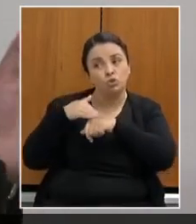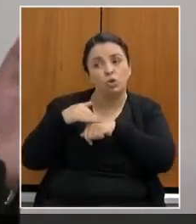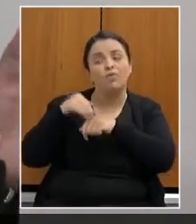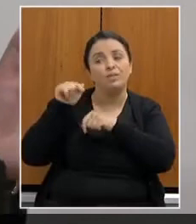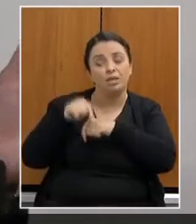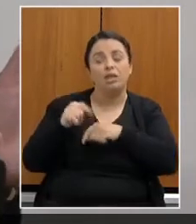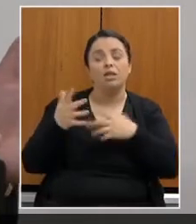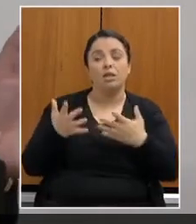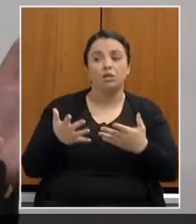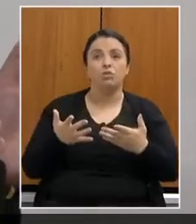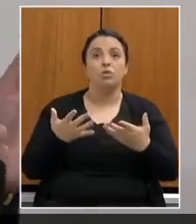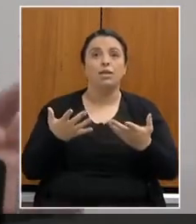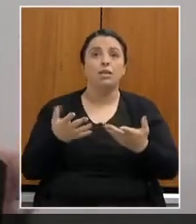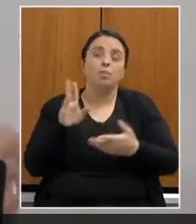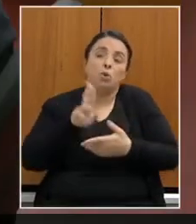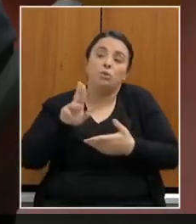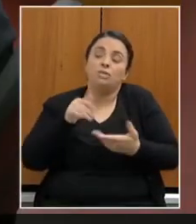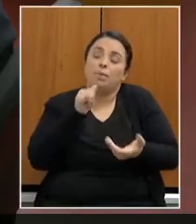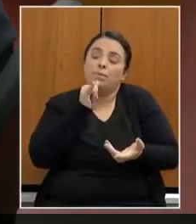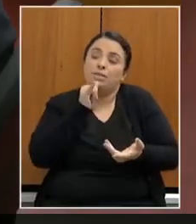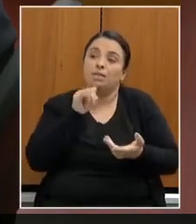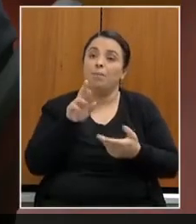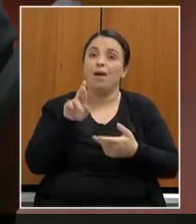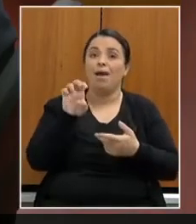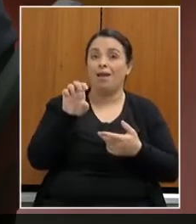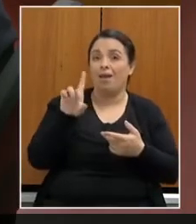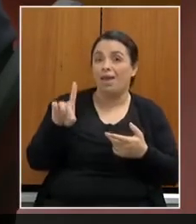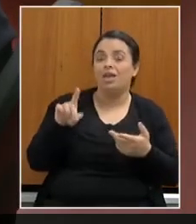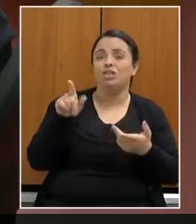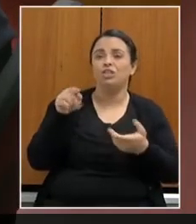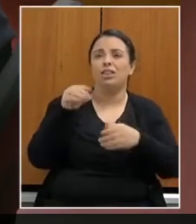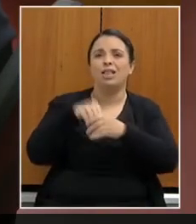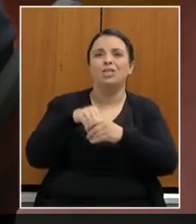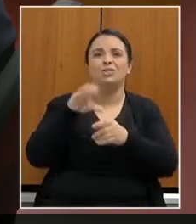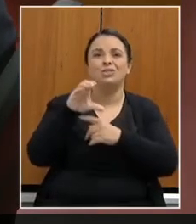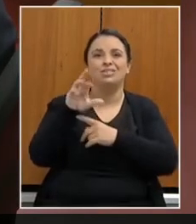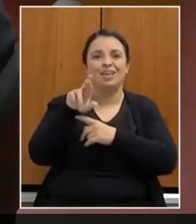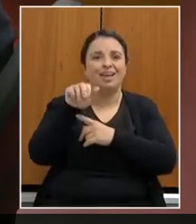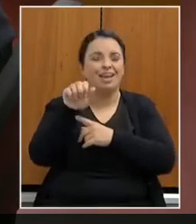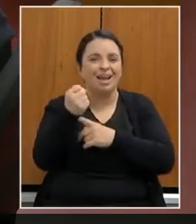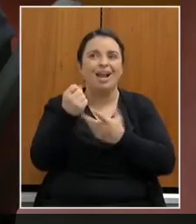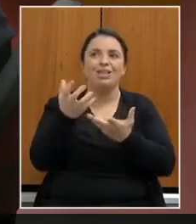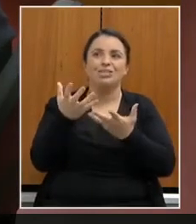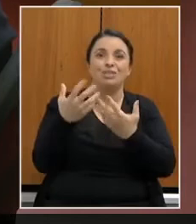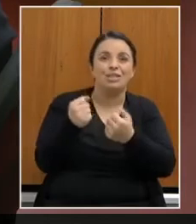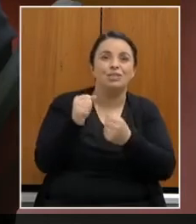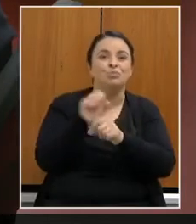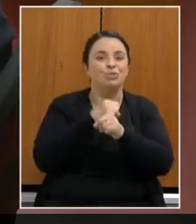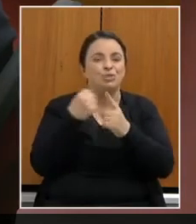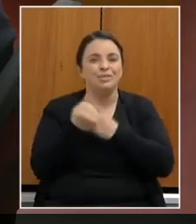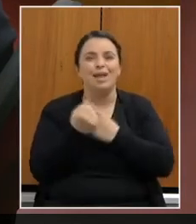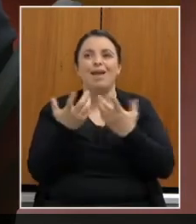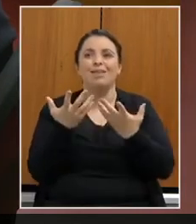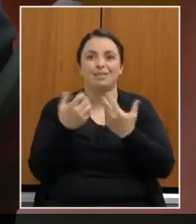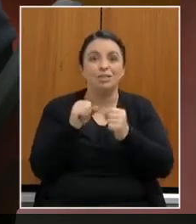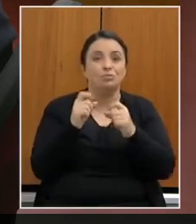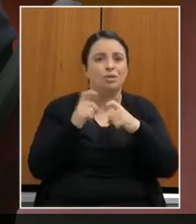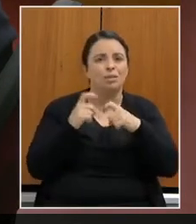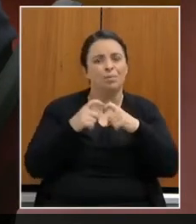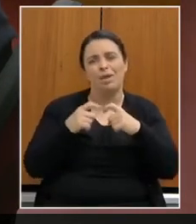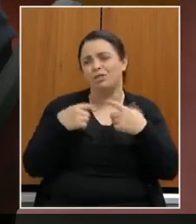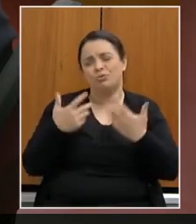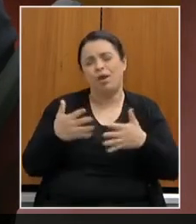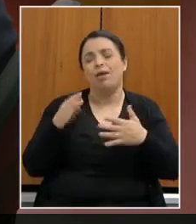através da rede que o Estado tem, lá nos CRAS, nos atendimentos sociais, nos atendimentos médicos. Enfim,